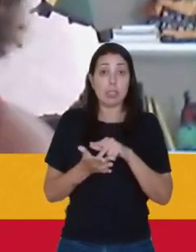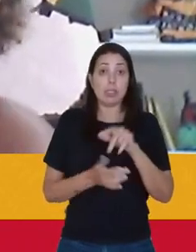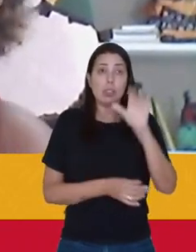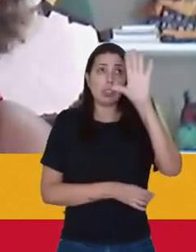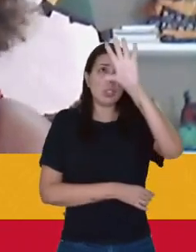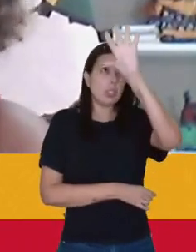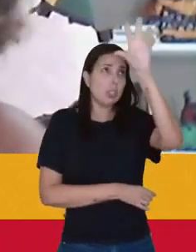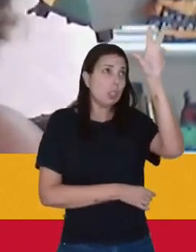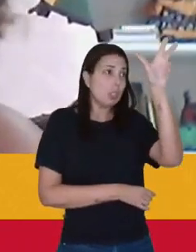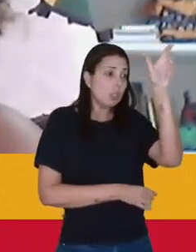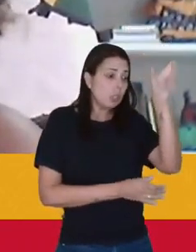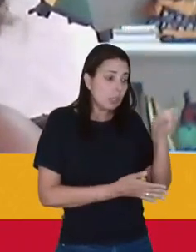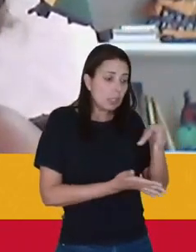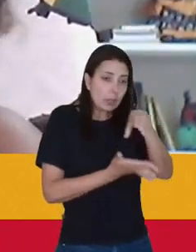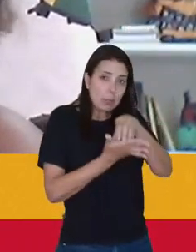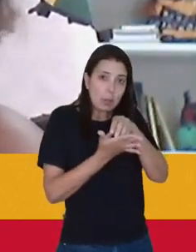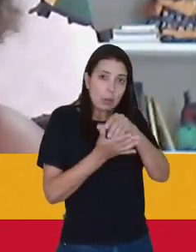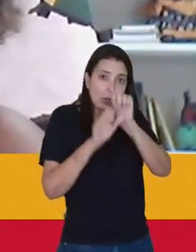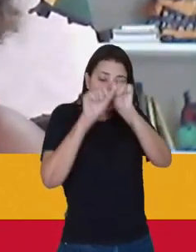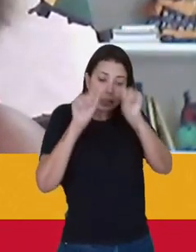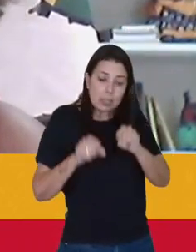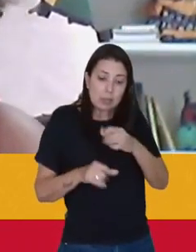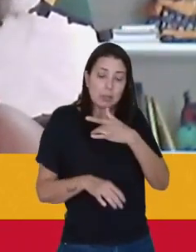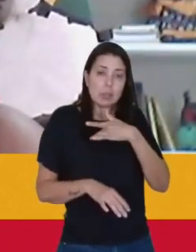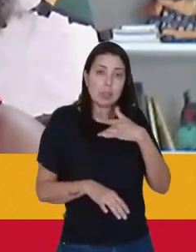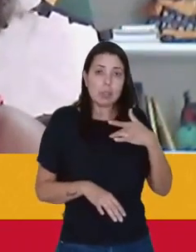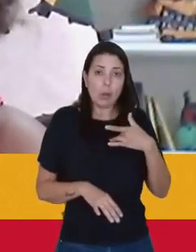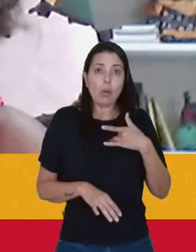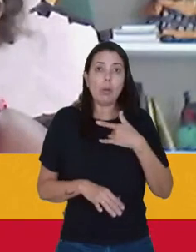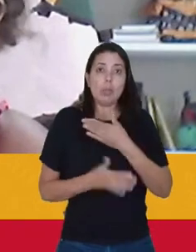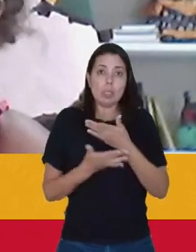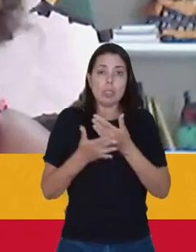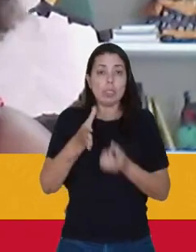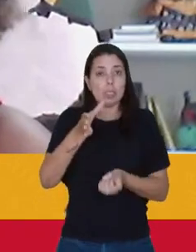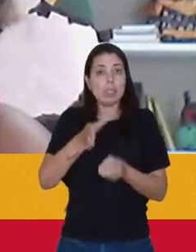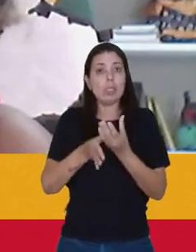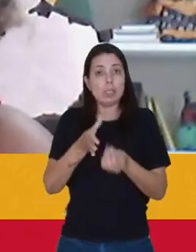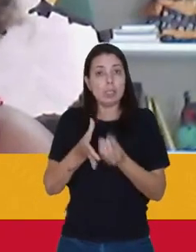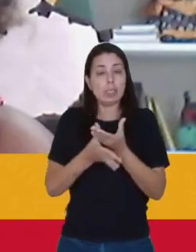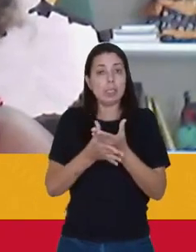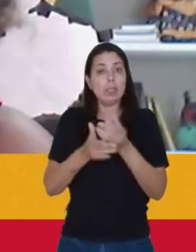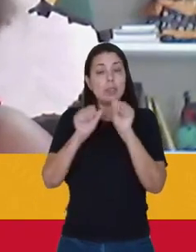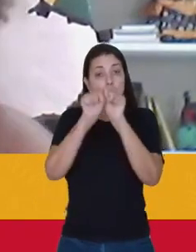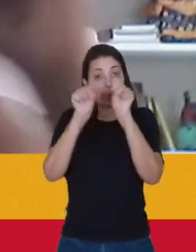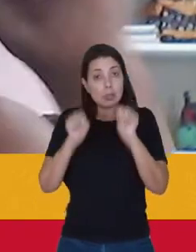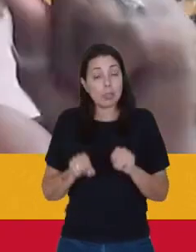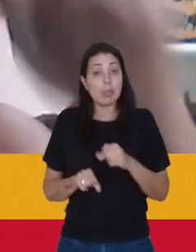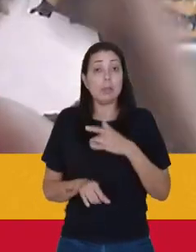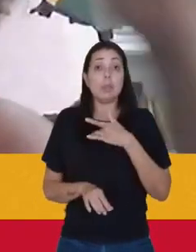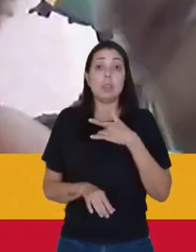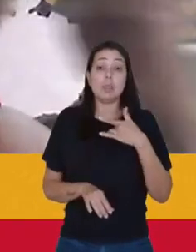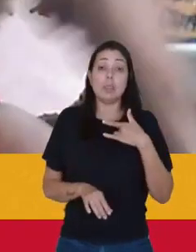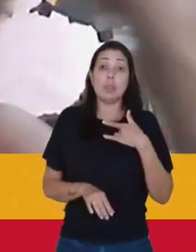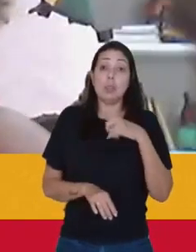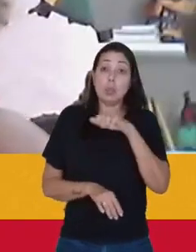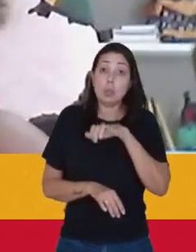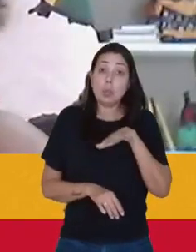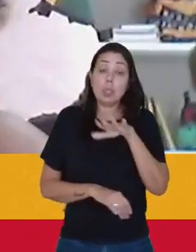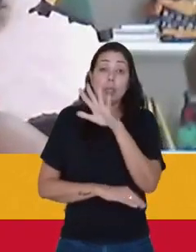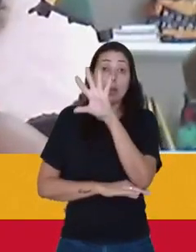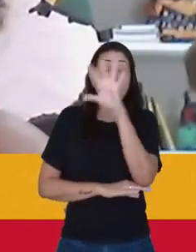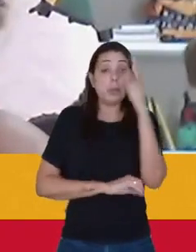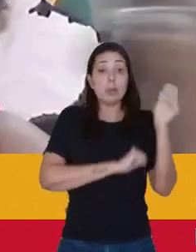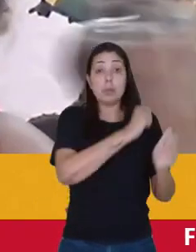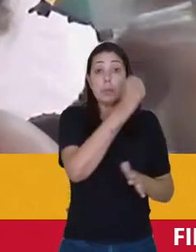Lá você vai entender como o sistema de saúde como o racismo se materializa, no sistema de saúde, com um viés ambiental muito